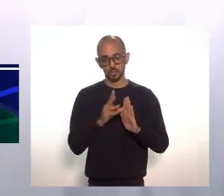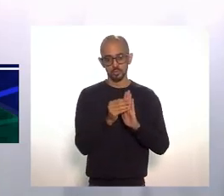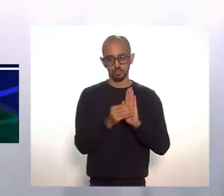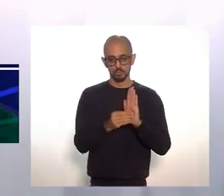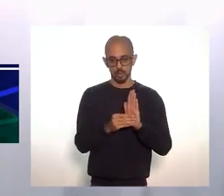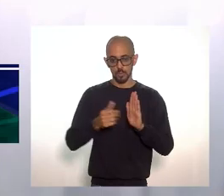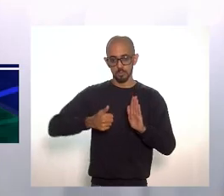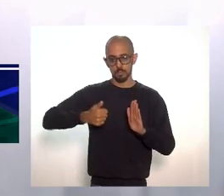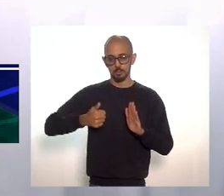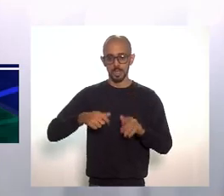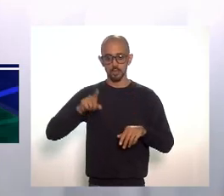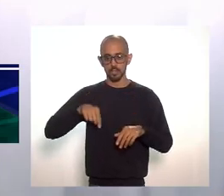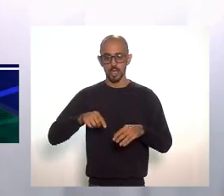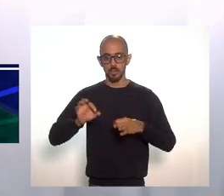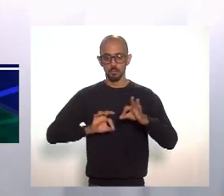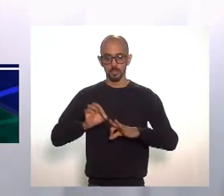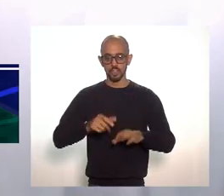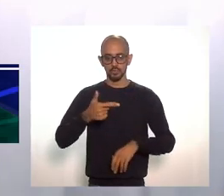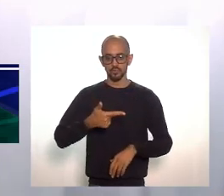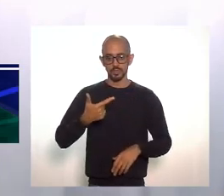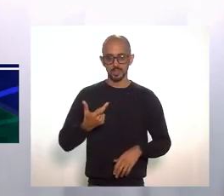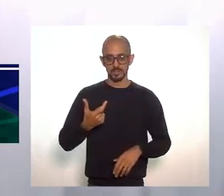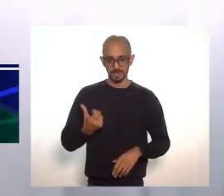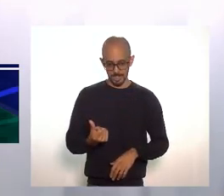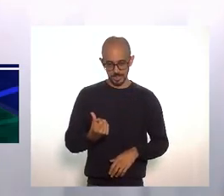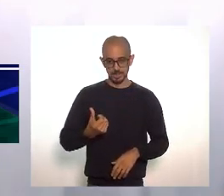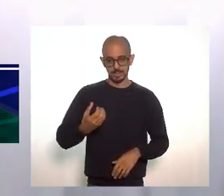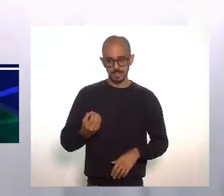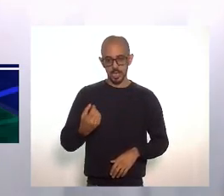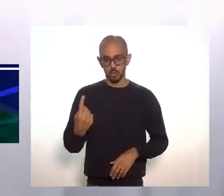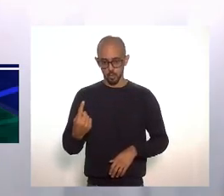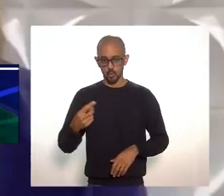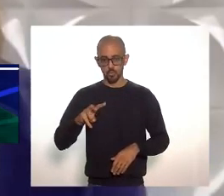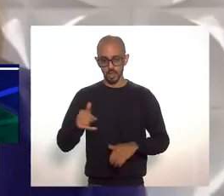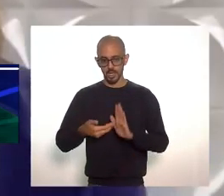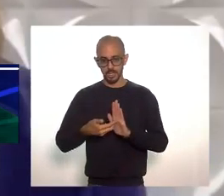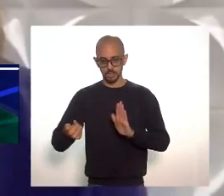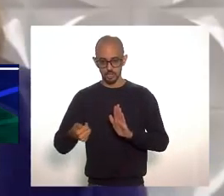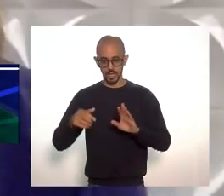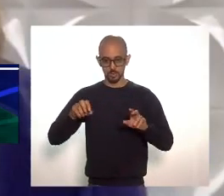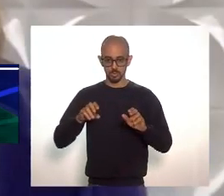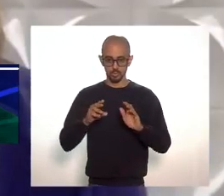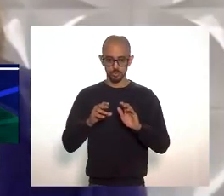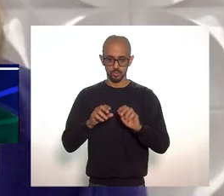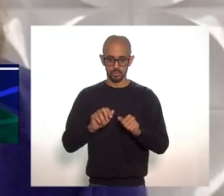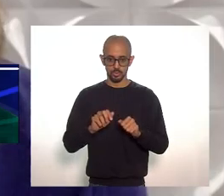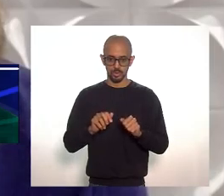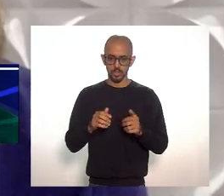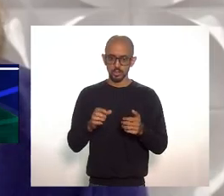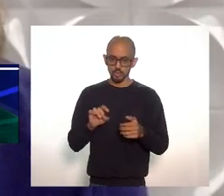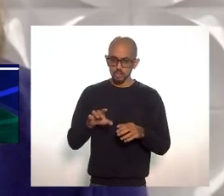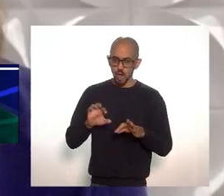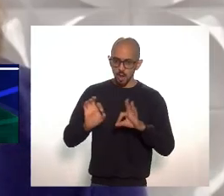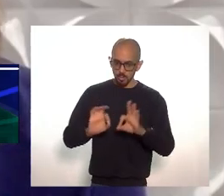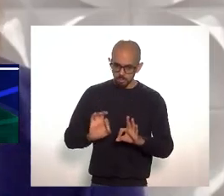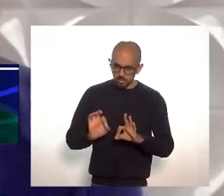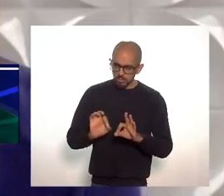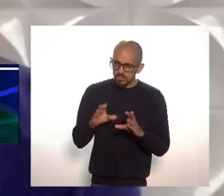primeiro projeto, que seria o 2601-2017, retirar de pauta. Se a senhora me permitir apenas uma